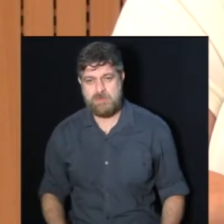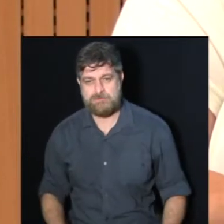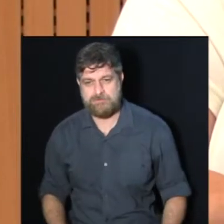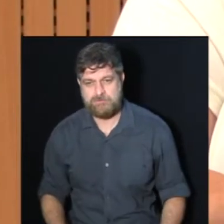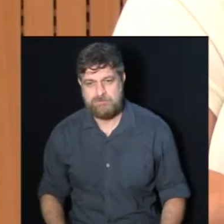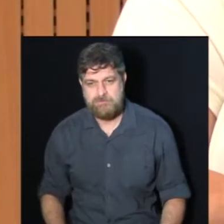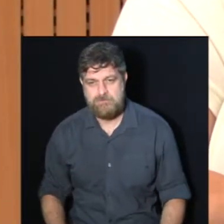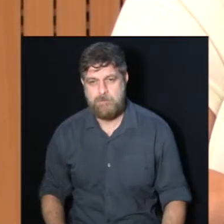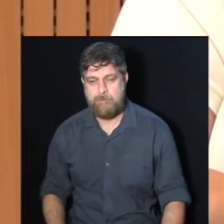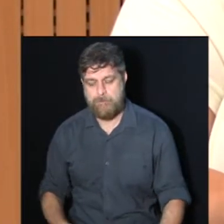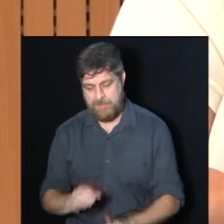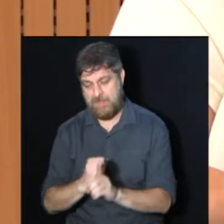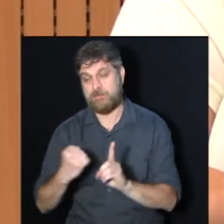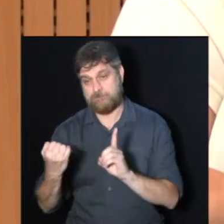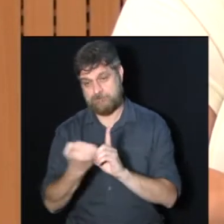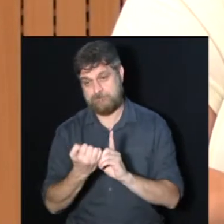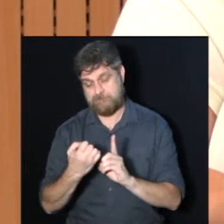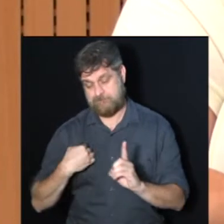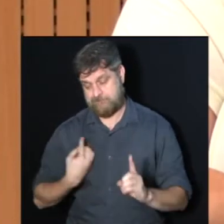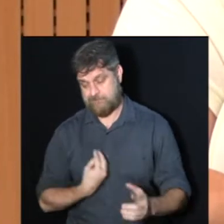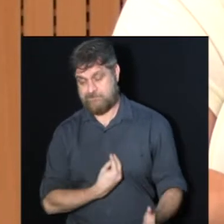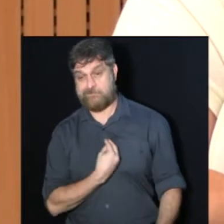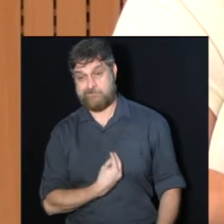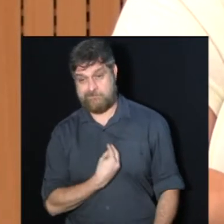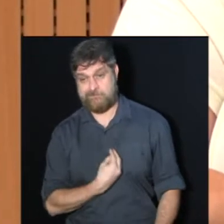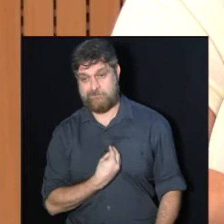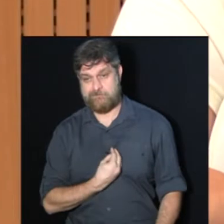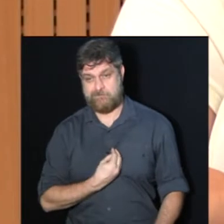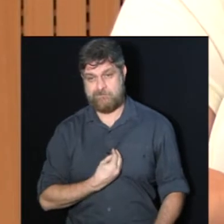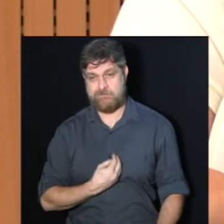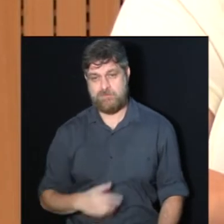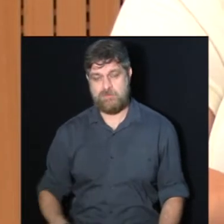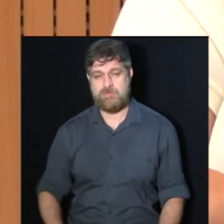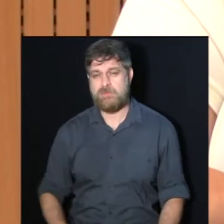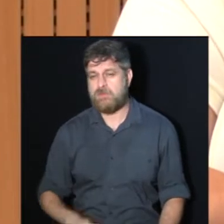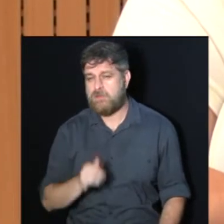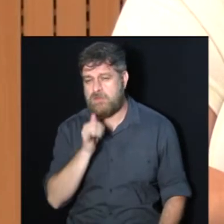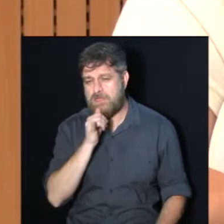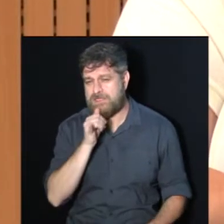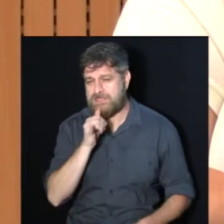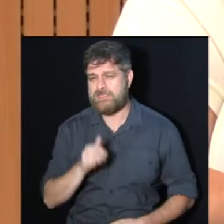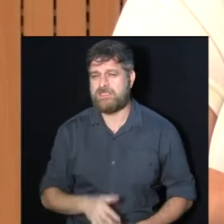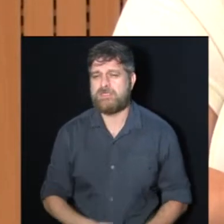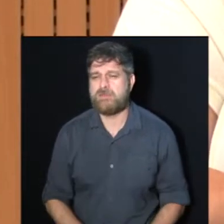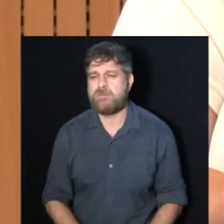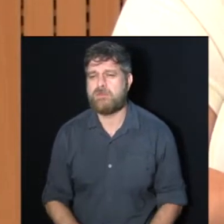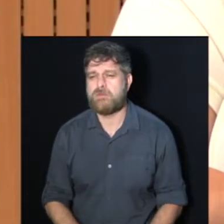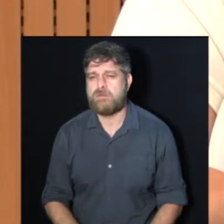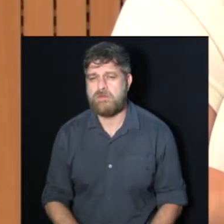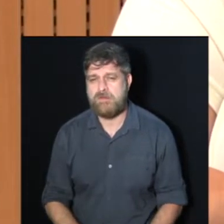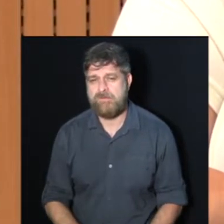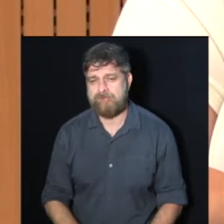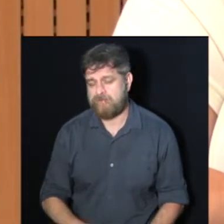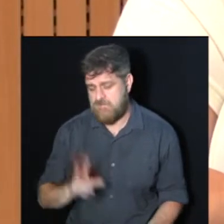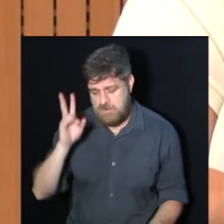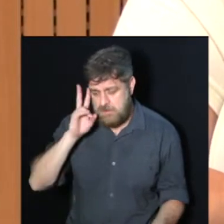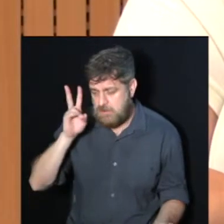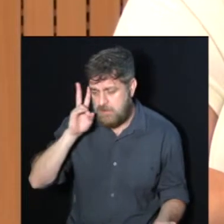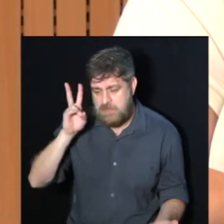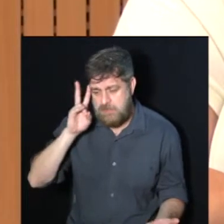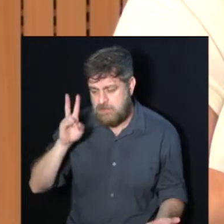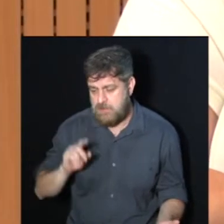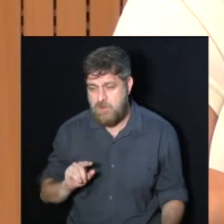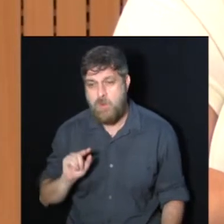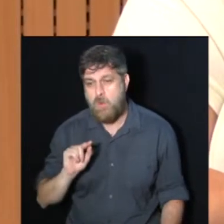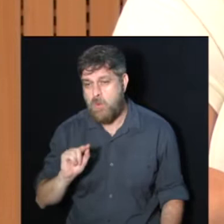nesse tipo de sociedade que a gente vive. Como, por exemplo, posso lembrar